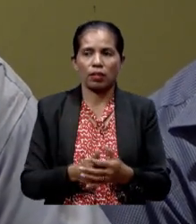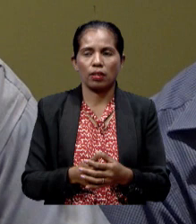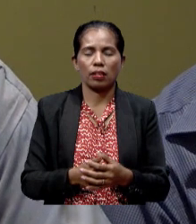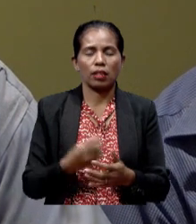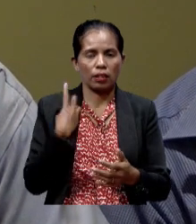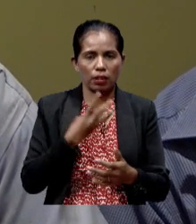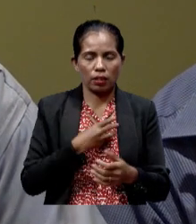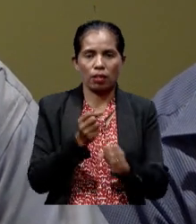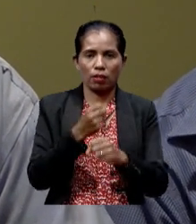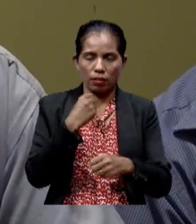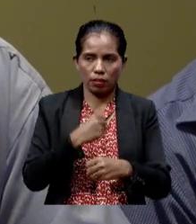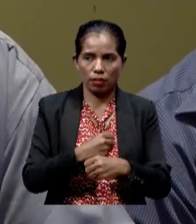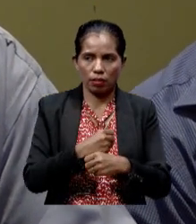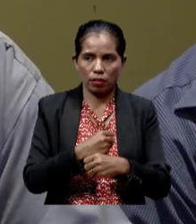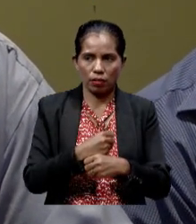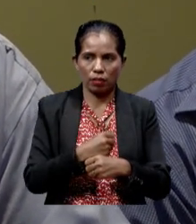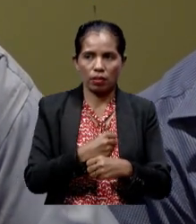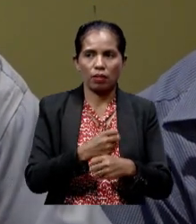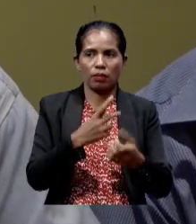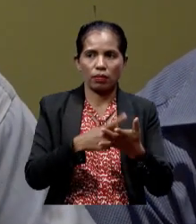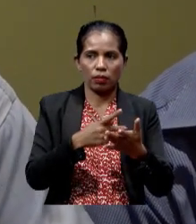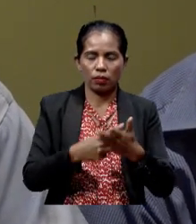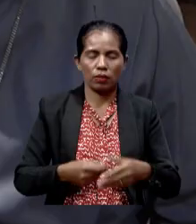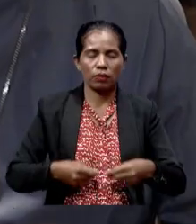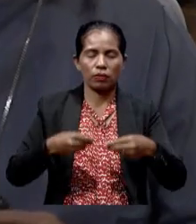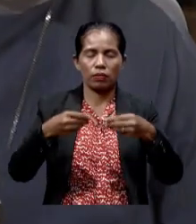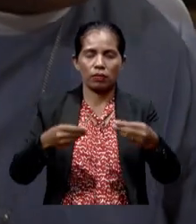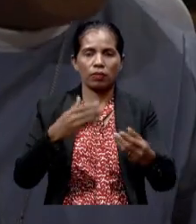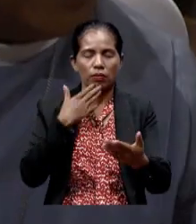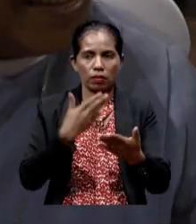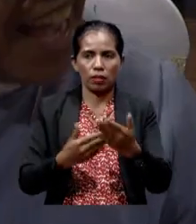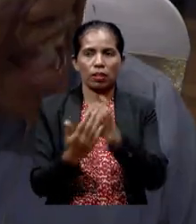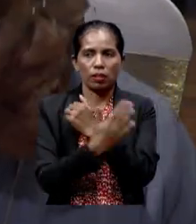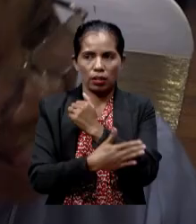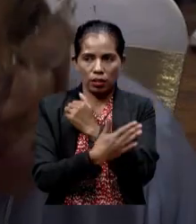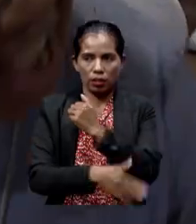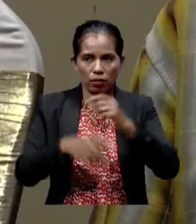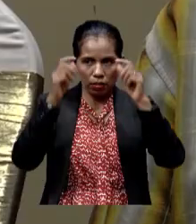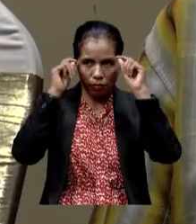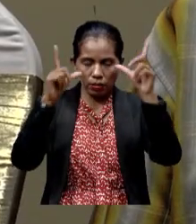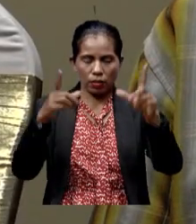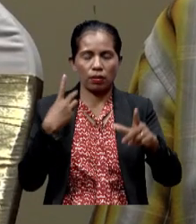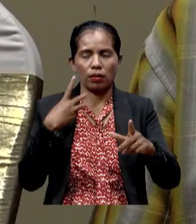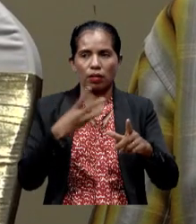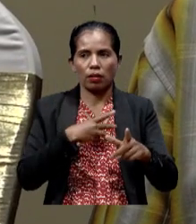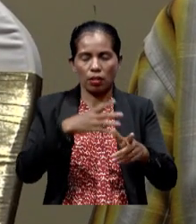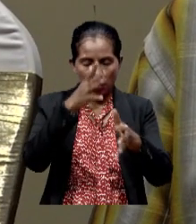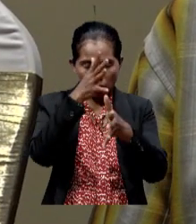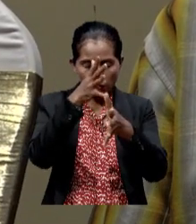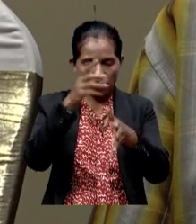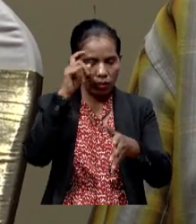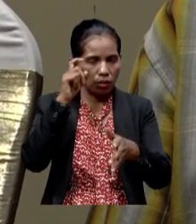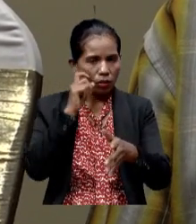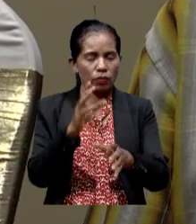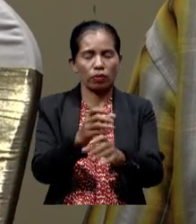halo o propósito até for valorização da nação Timor-Leste. E tenho a bonana por iniciativa é importante